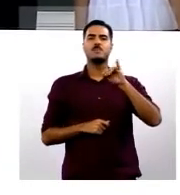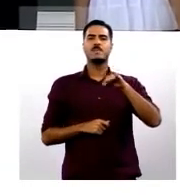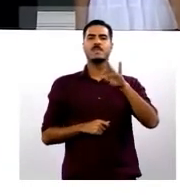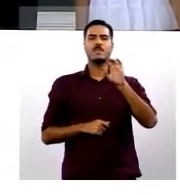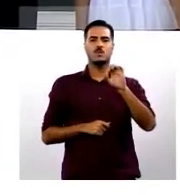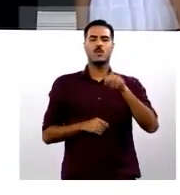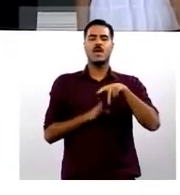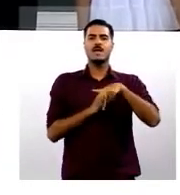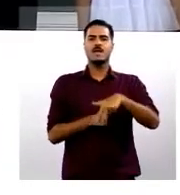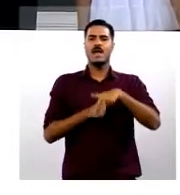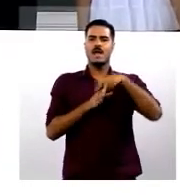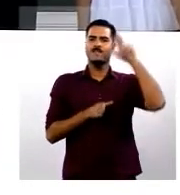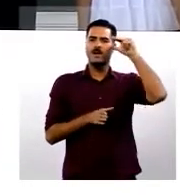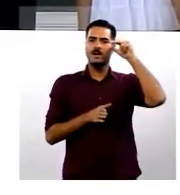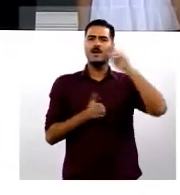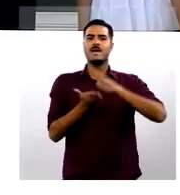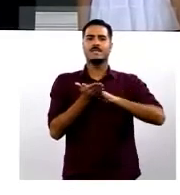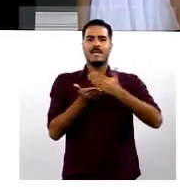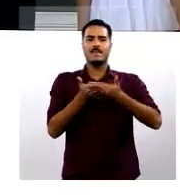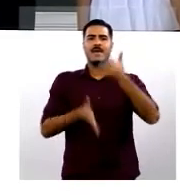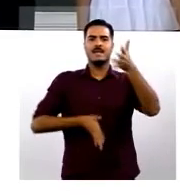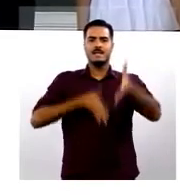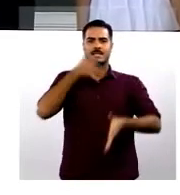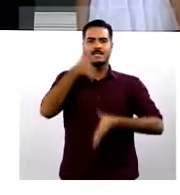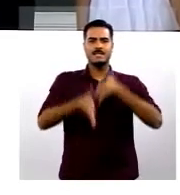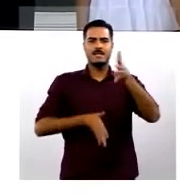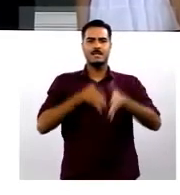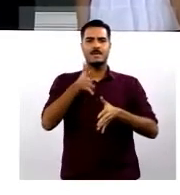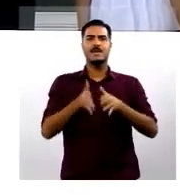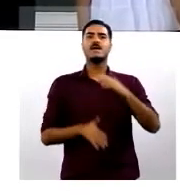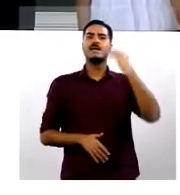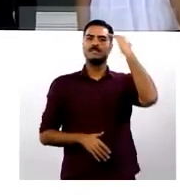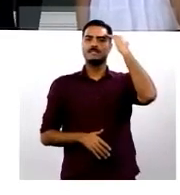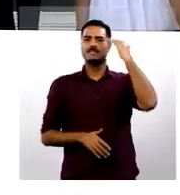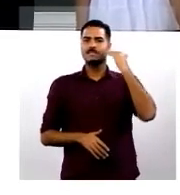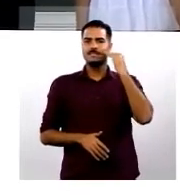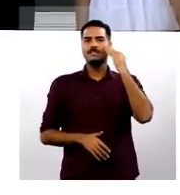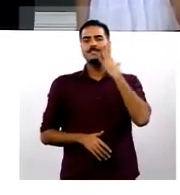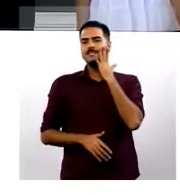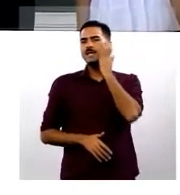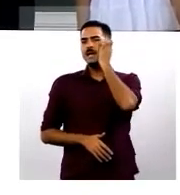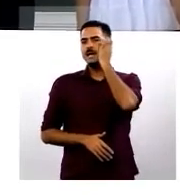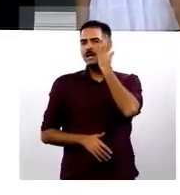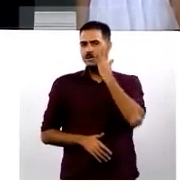com interpretação em Libras pelo senhor Sandro dos Santos.